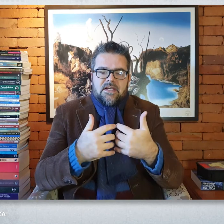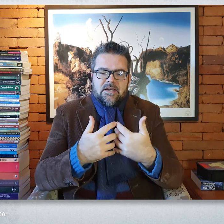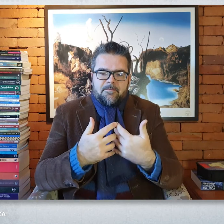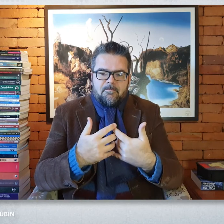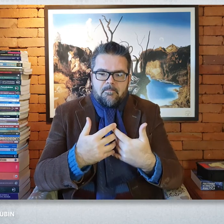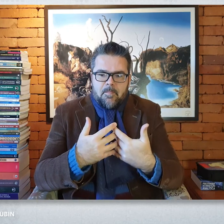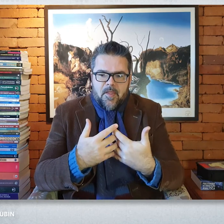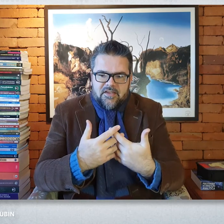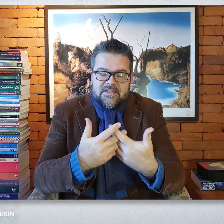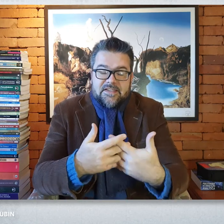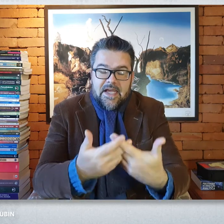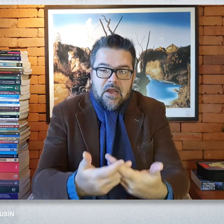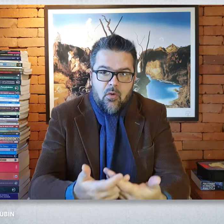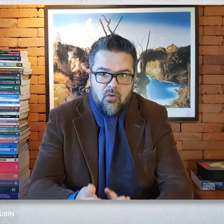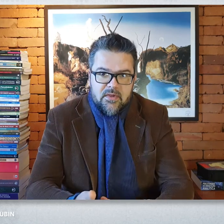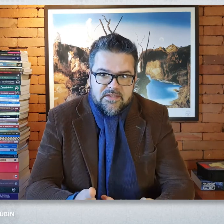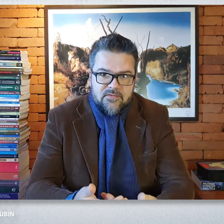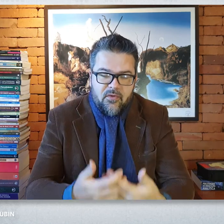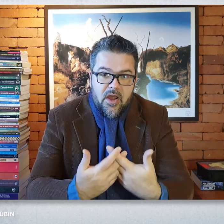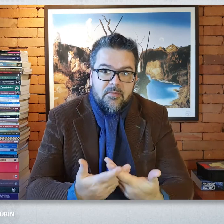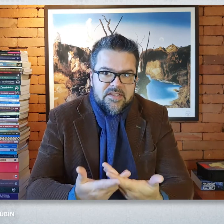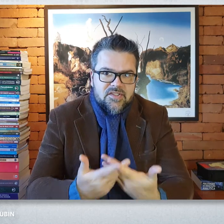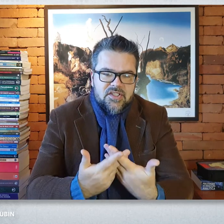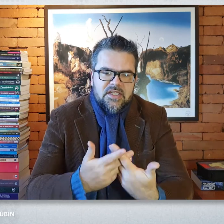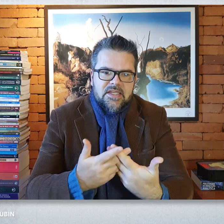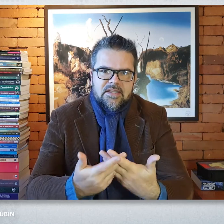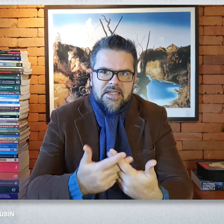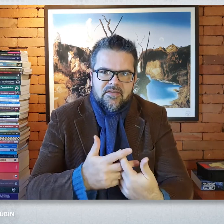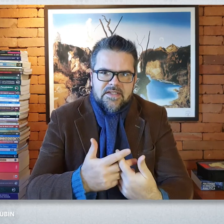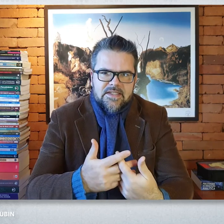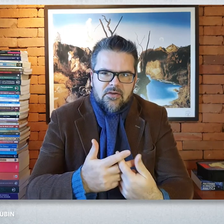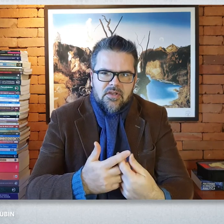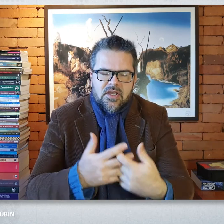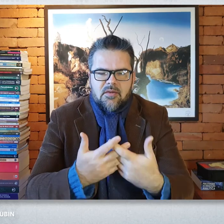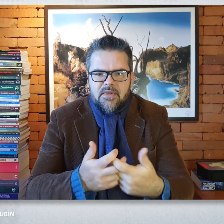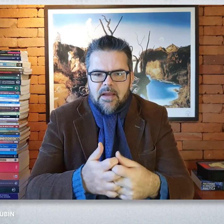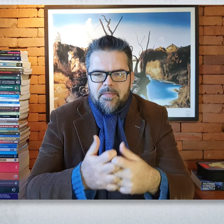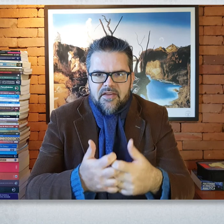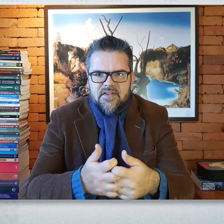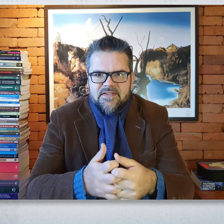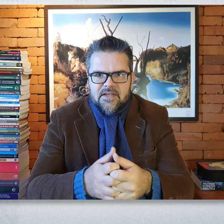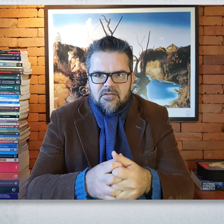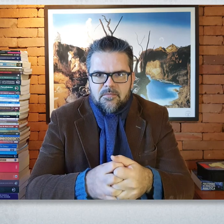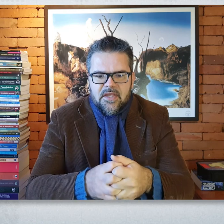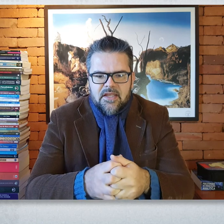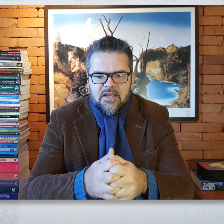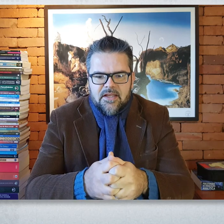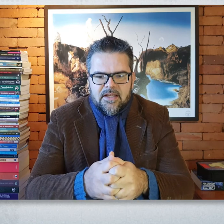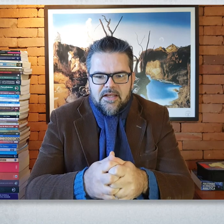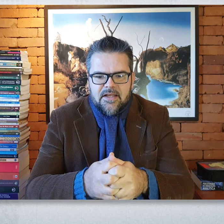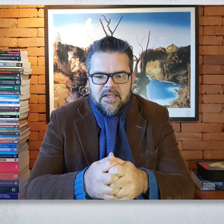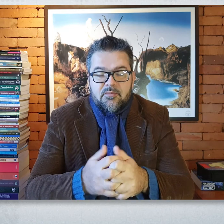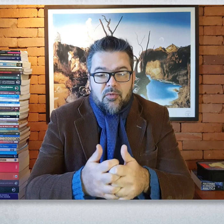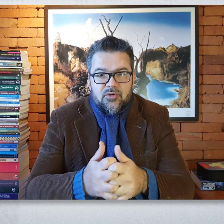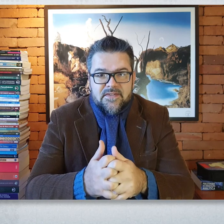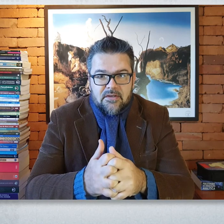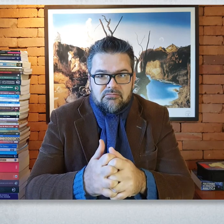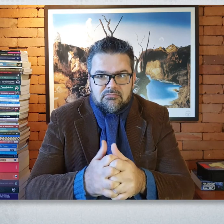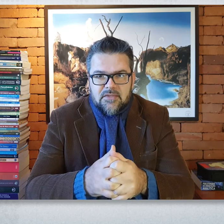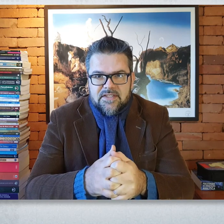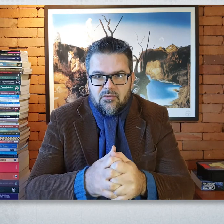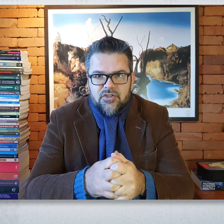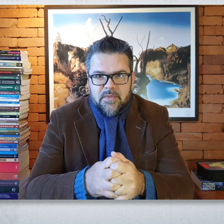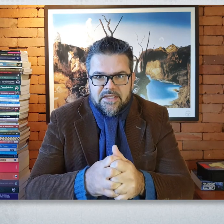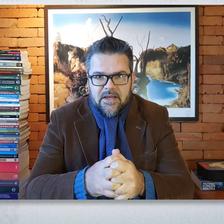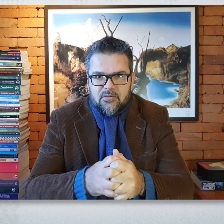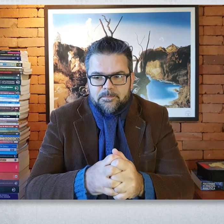vamos testar algumas formas de intervenção para prevenção e promoção